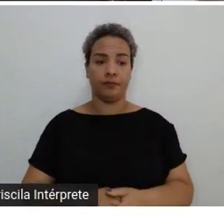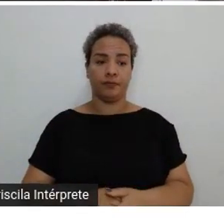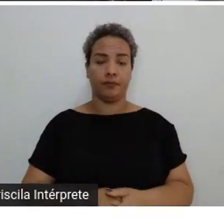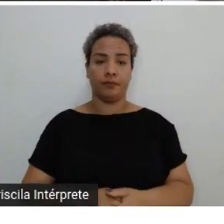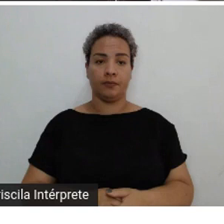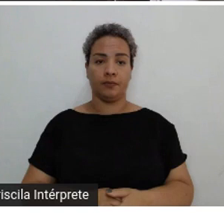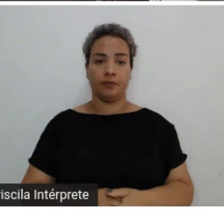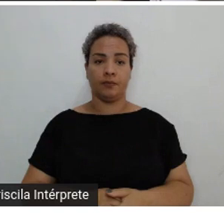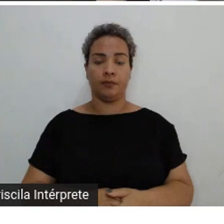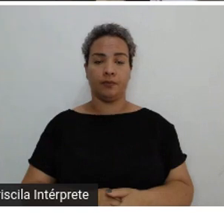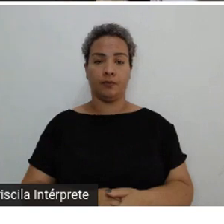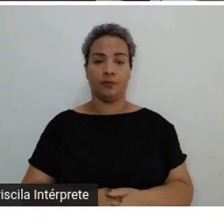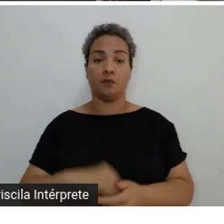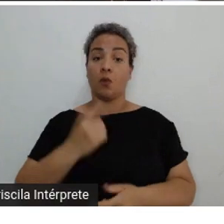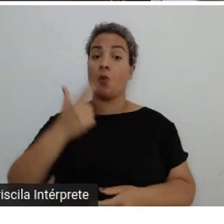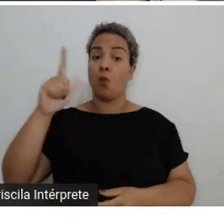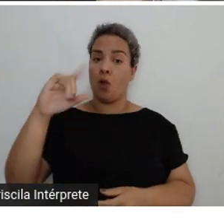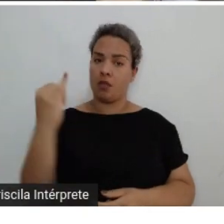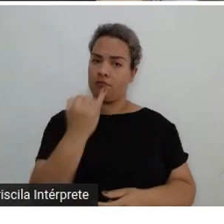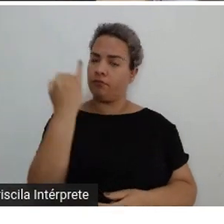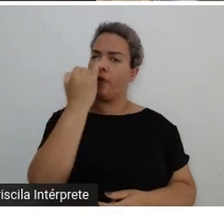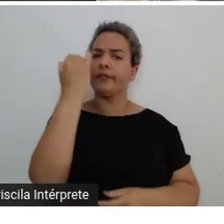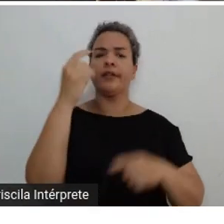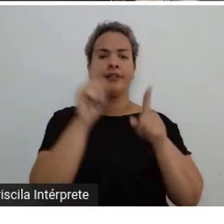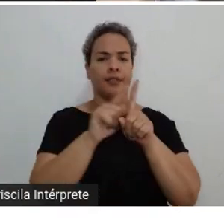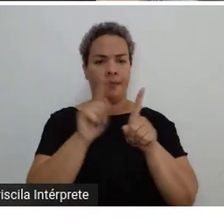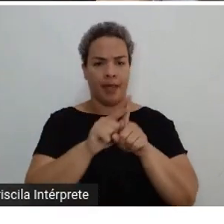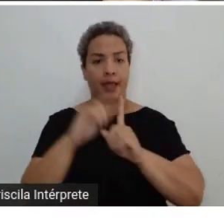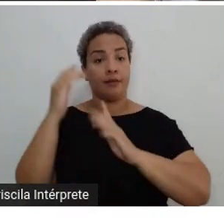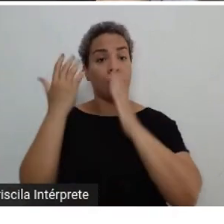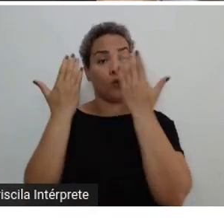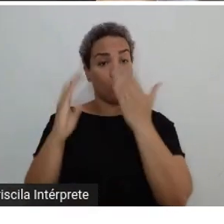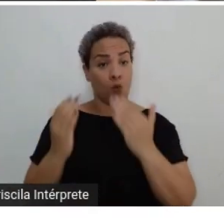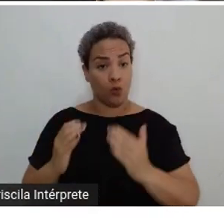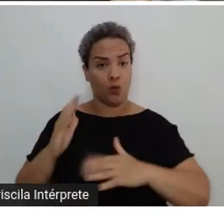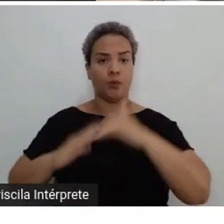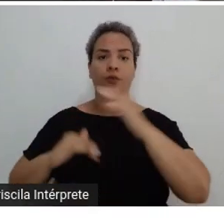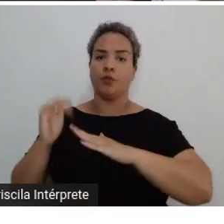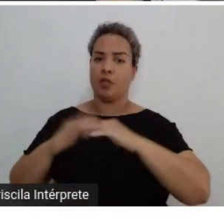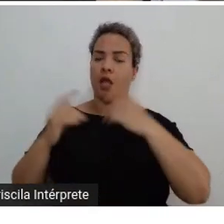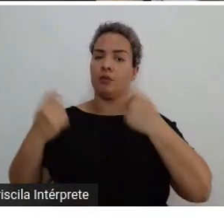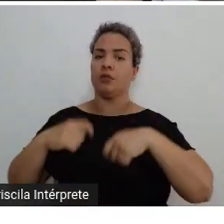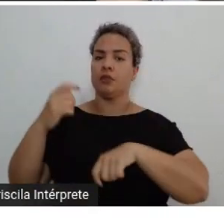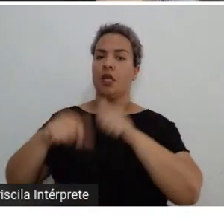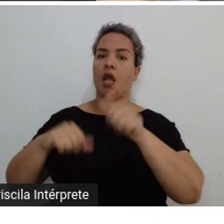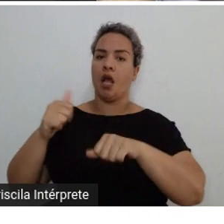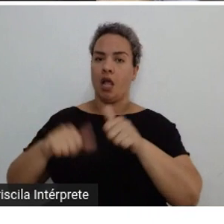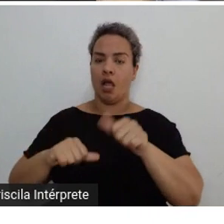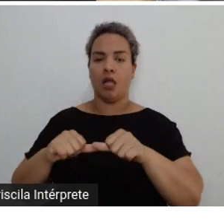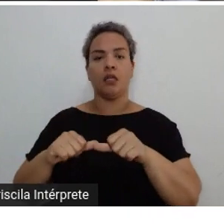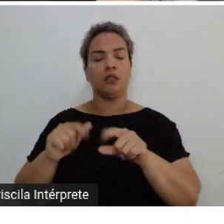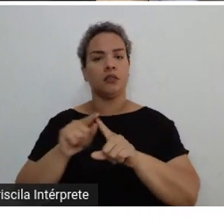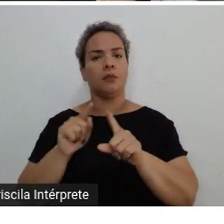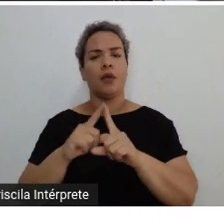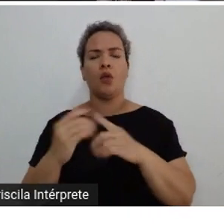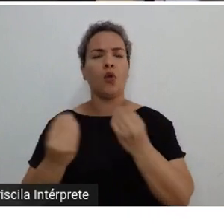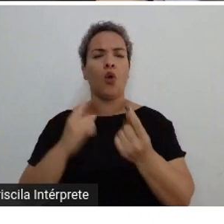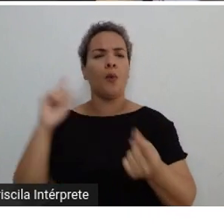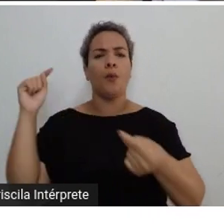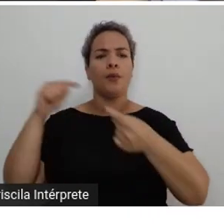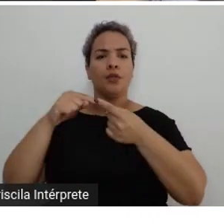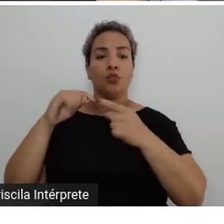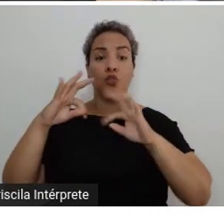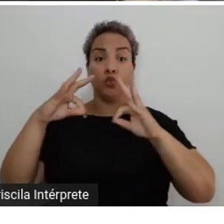Um outro ponto aqui que é bem importante um curador ter em mente é a análise de abandono, né? O objetivo de todo